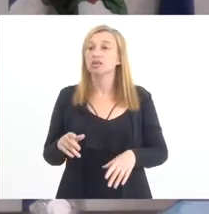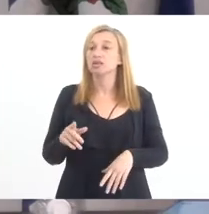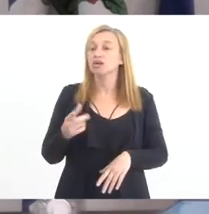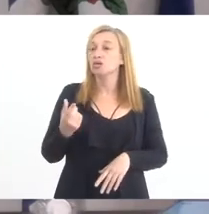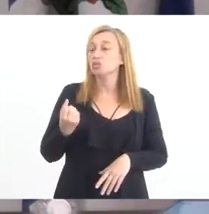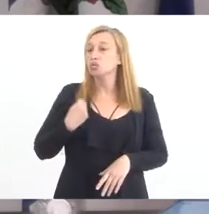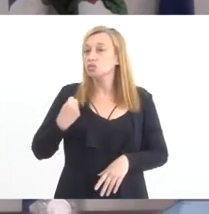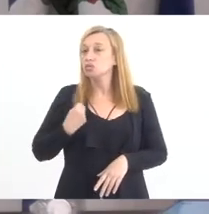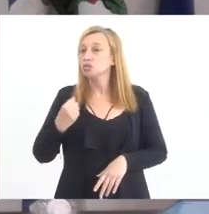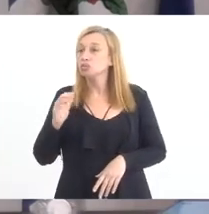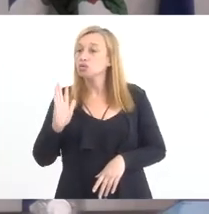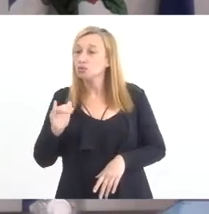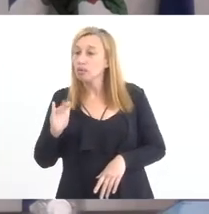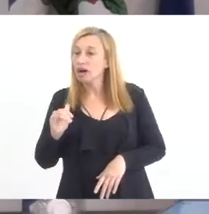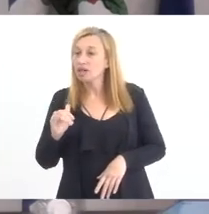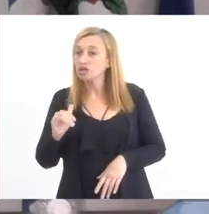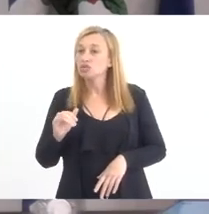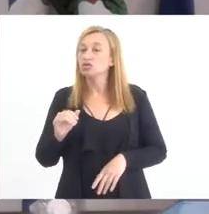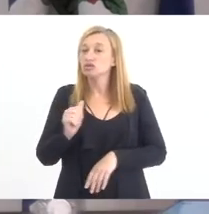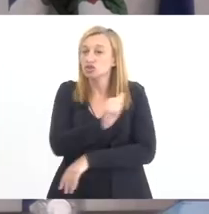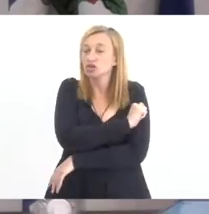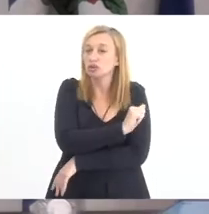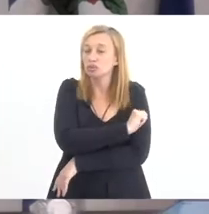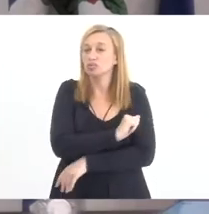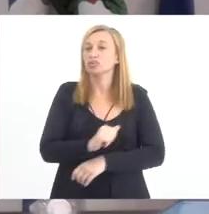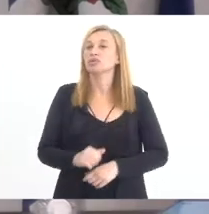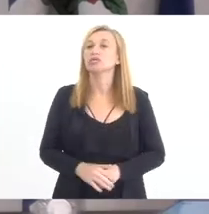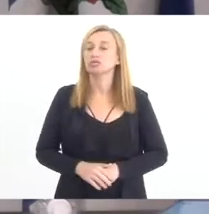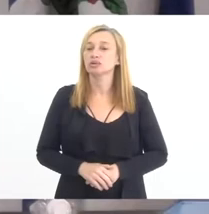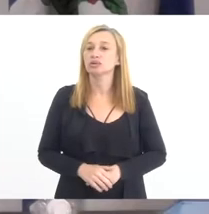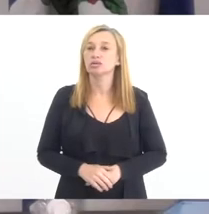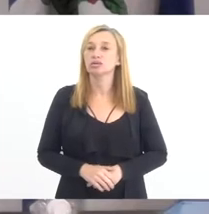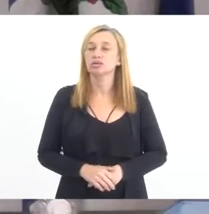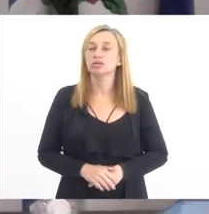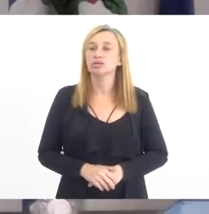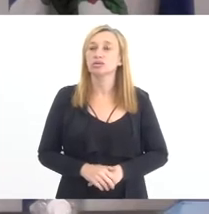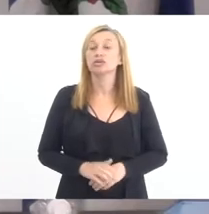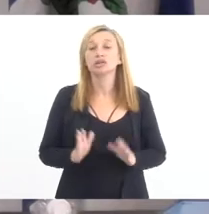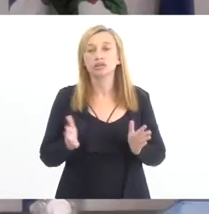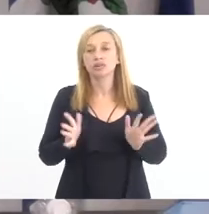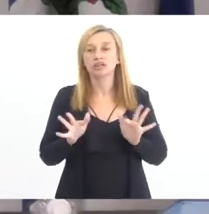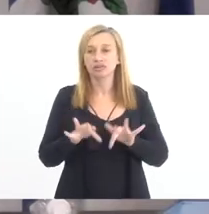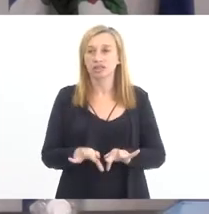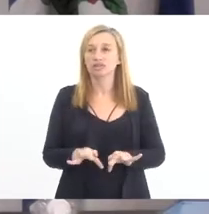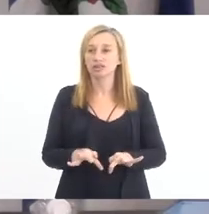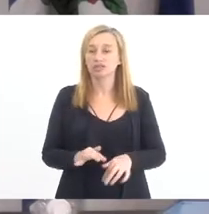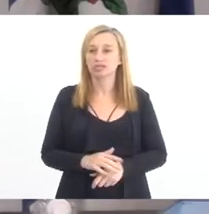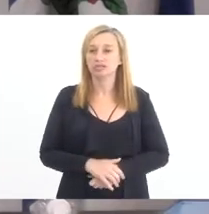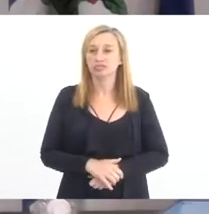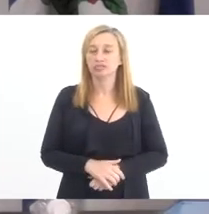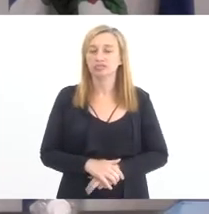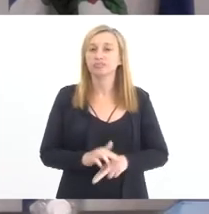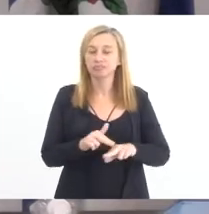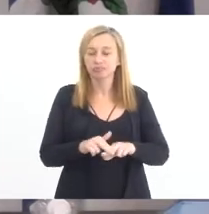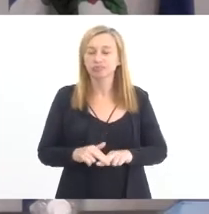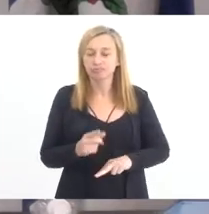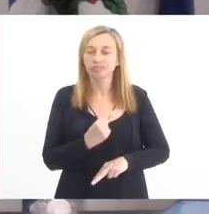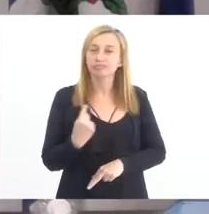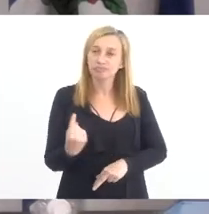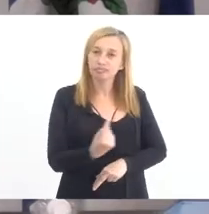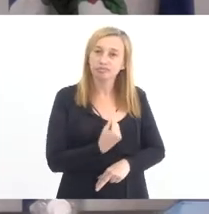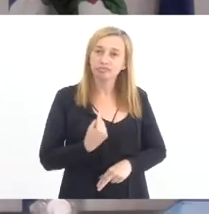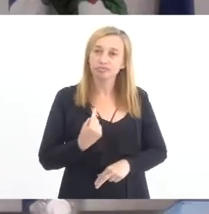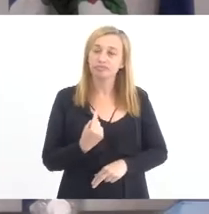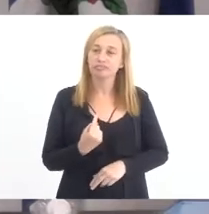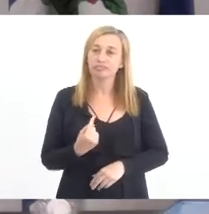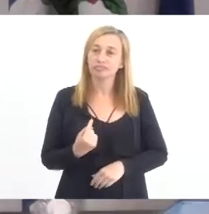mais necessita, quem mais necessita de aparelho público. Com certeza. E, para concluir, por isso que nós estamos